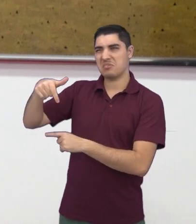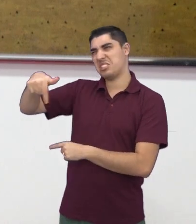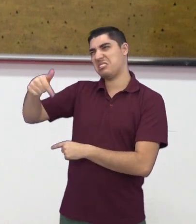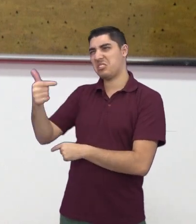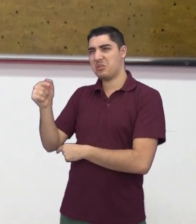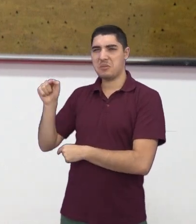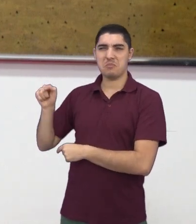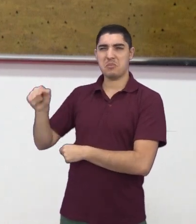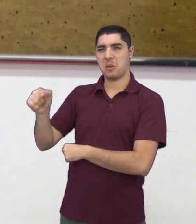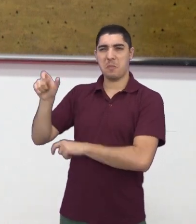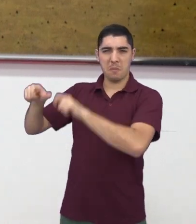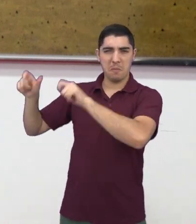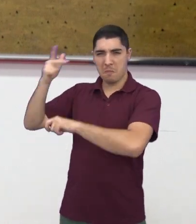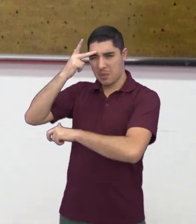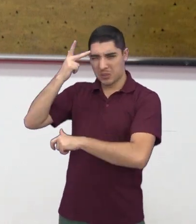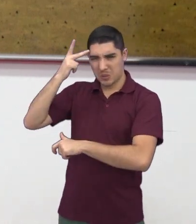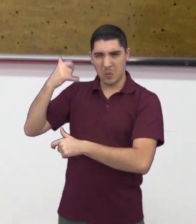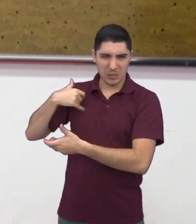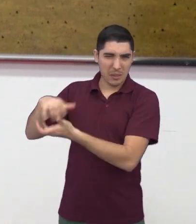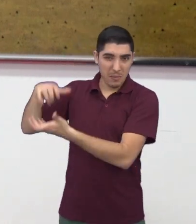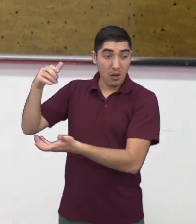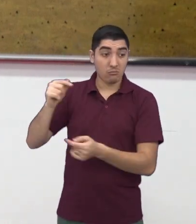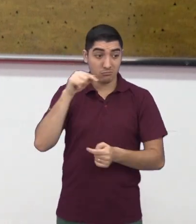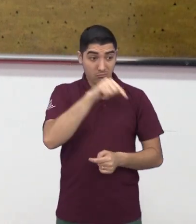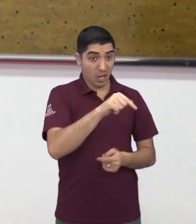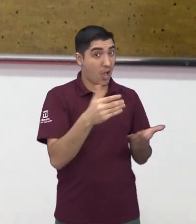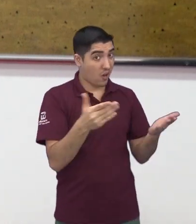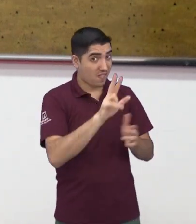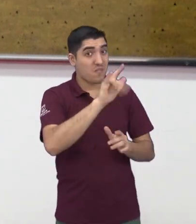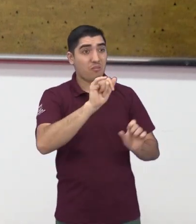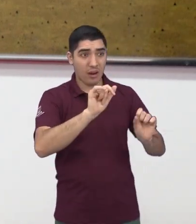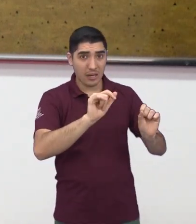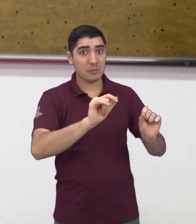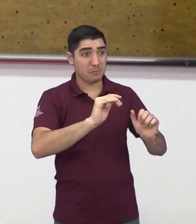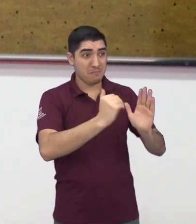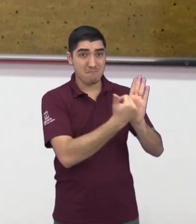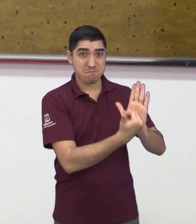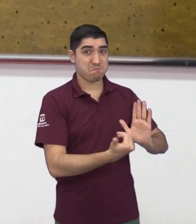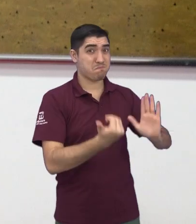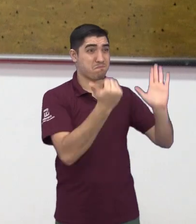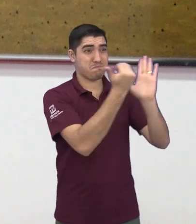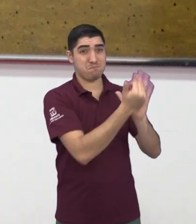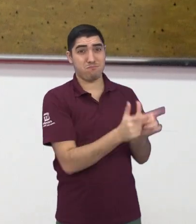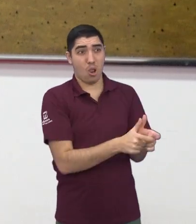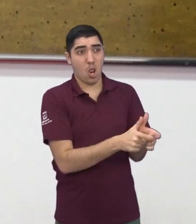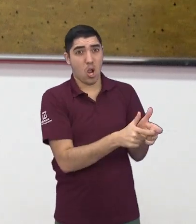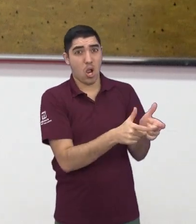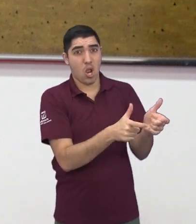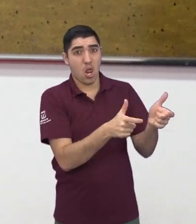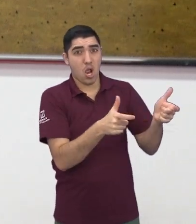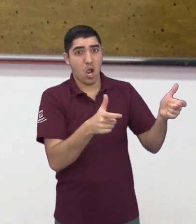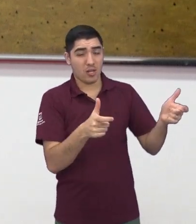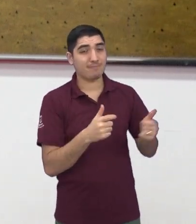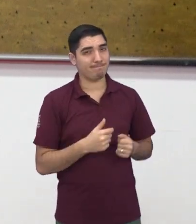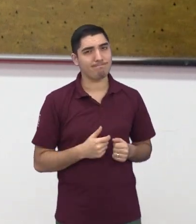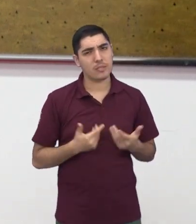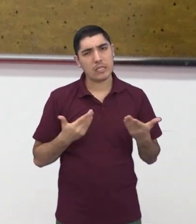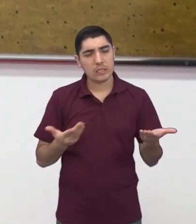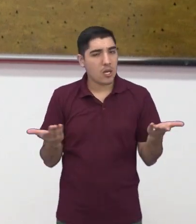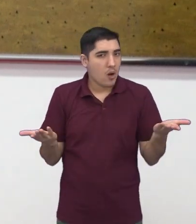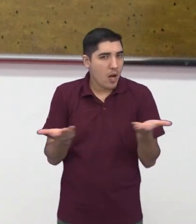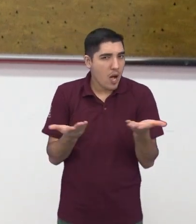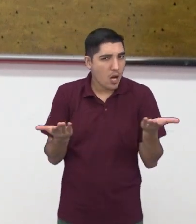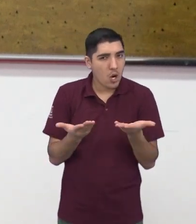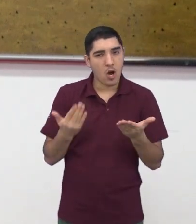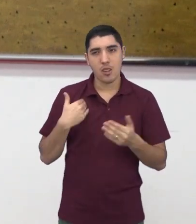pessoas aproximadamente, esse número vai crescer muito nos próximos anos, já vem crescendo. Então, agora, para a gente contribuir, então, um pouco mais